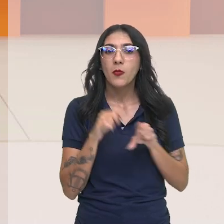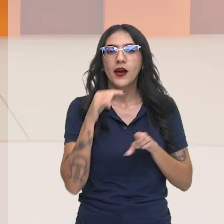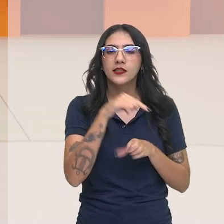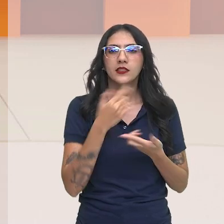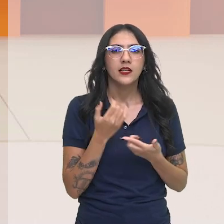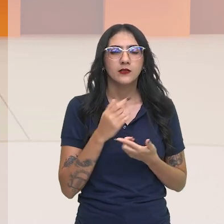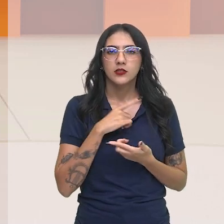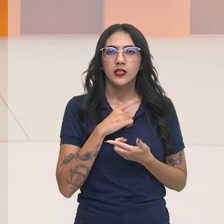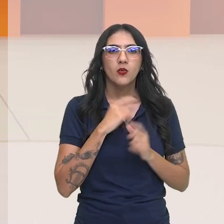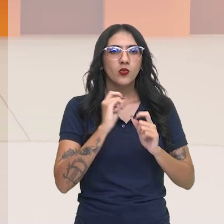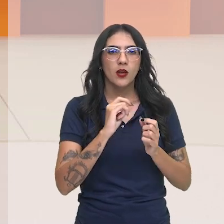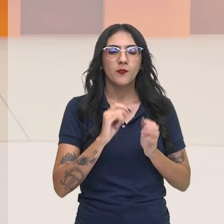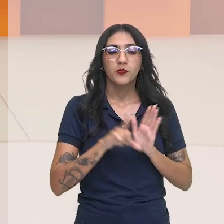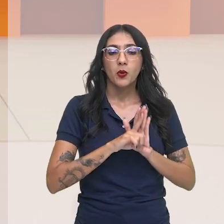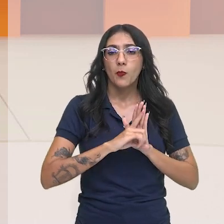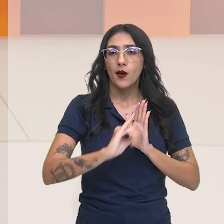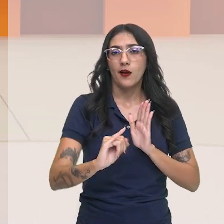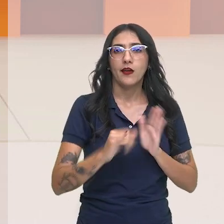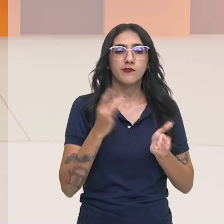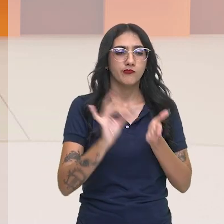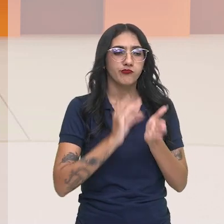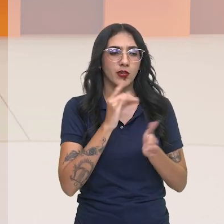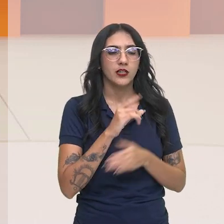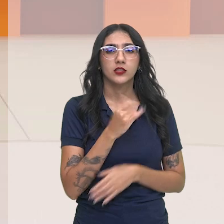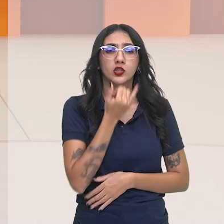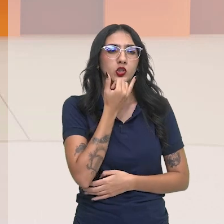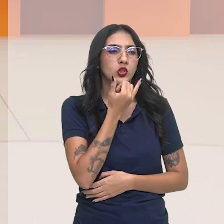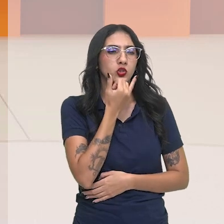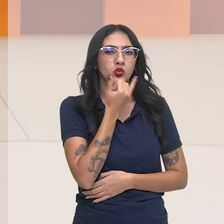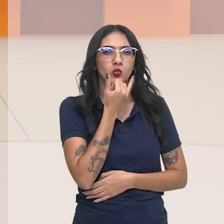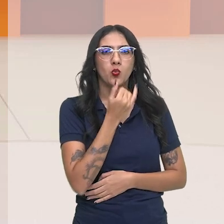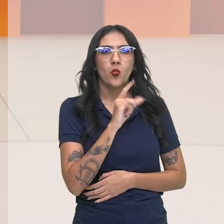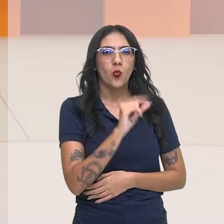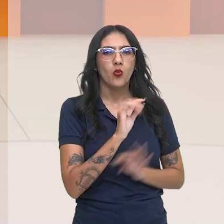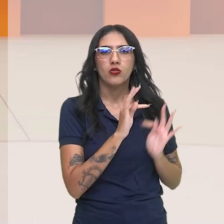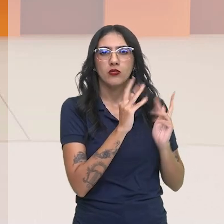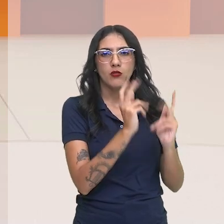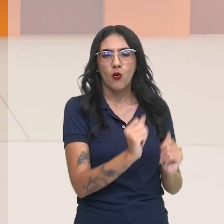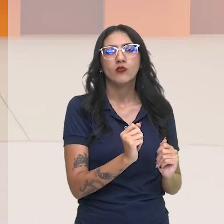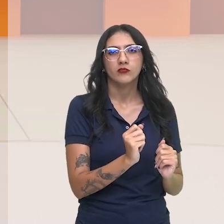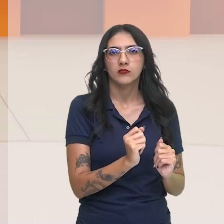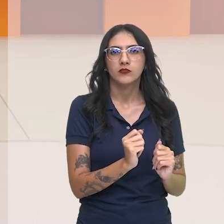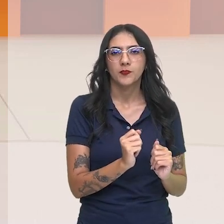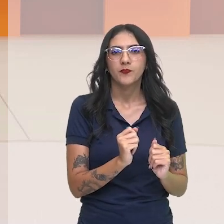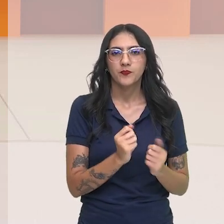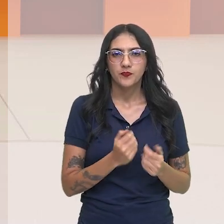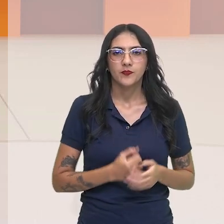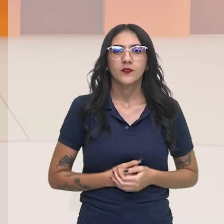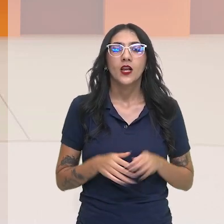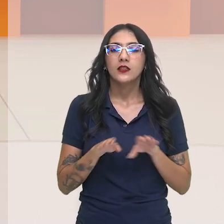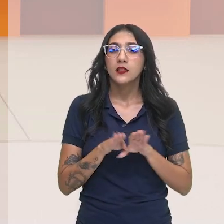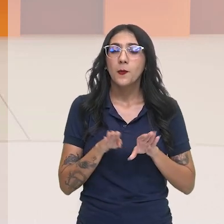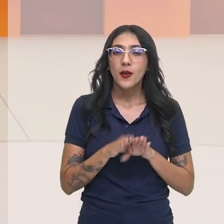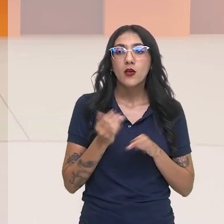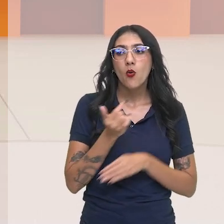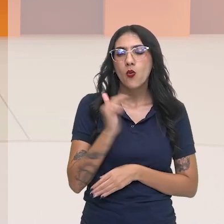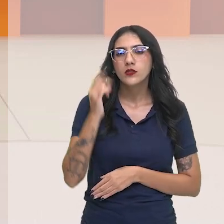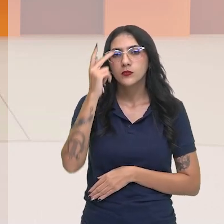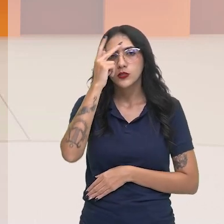tá? Perdão aí dos presos políticos, que anulou as punições aos brasileiros feitas